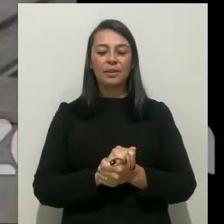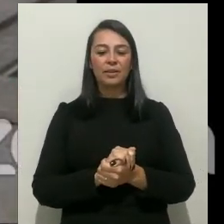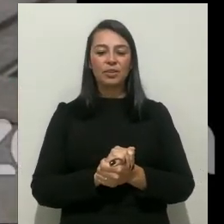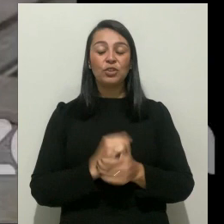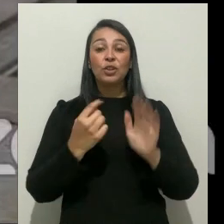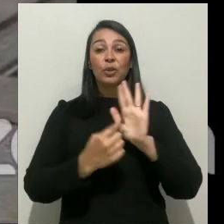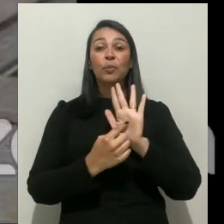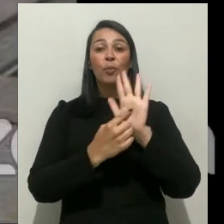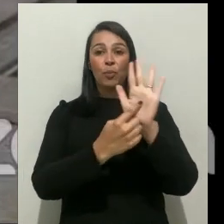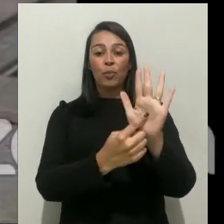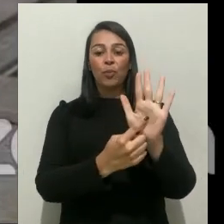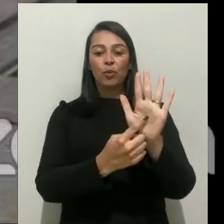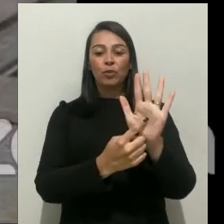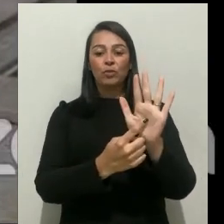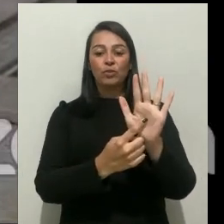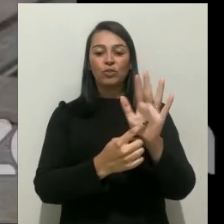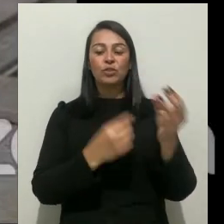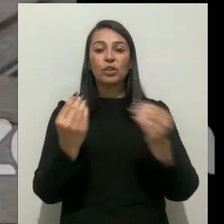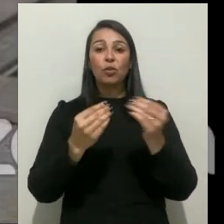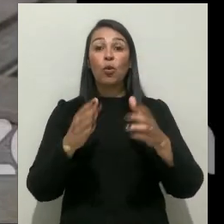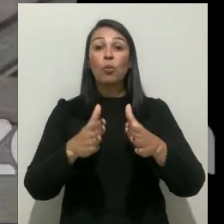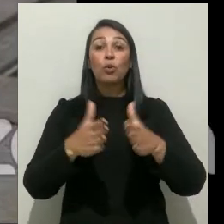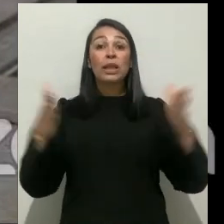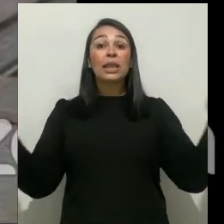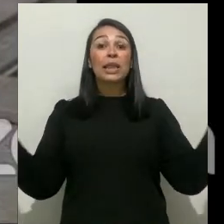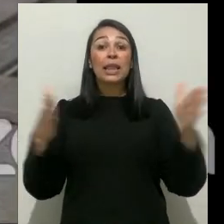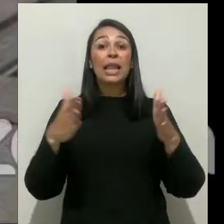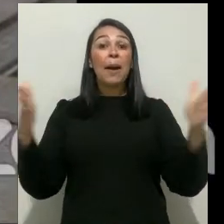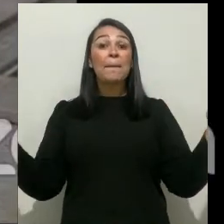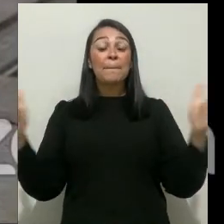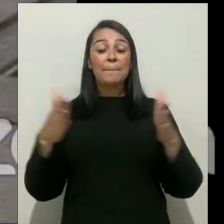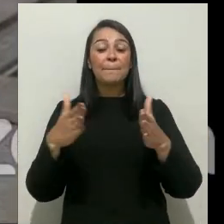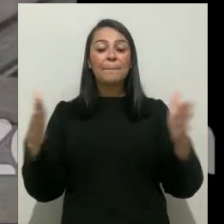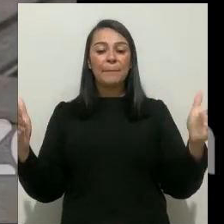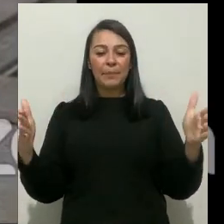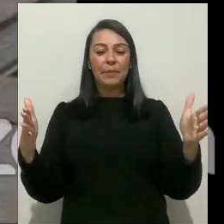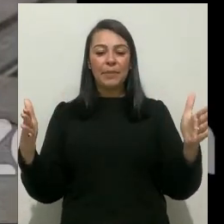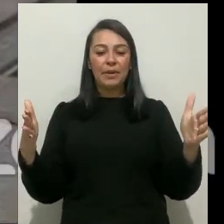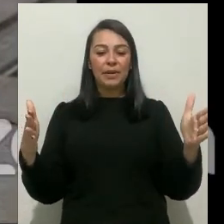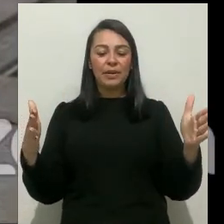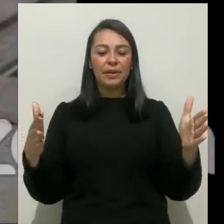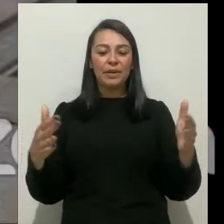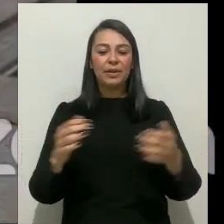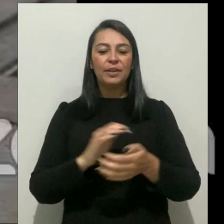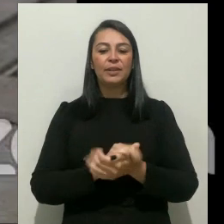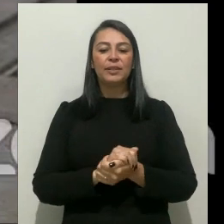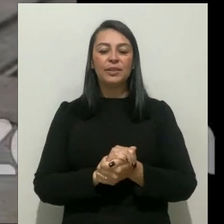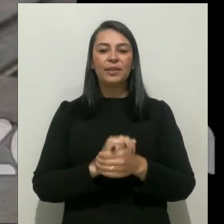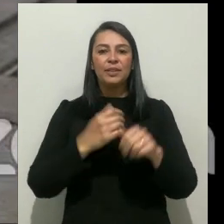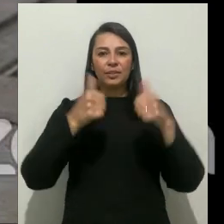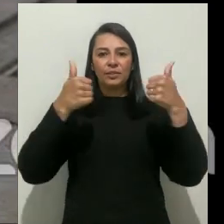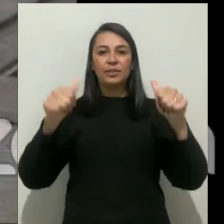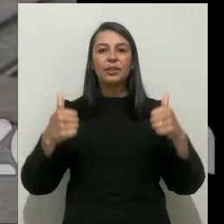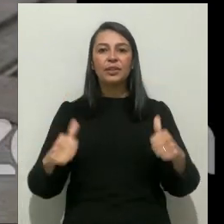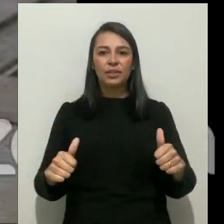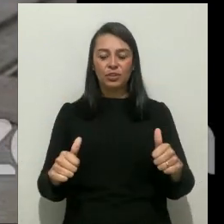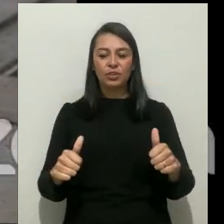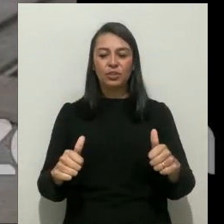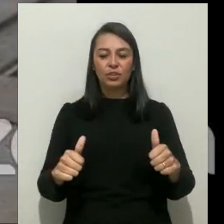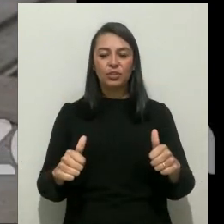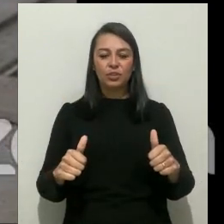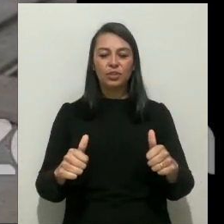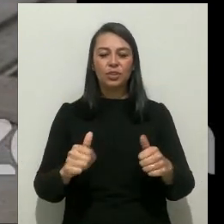linha mostrando como é que é o tamanho do revestimento dele. São essas pedrinhas,